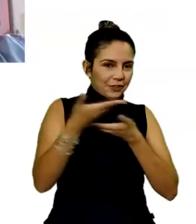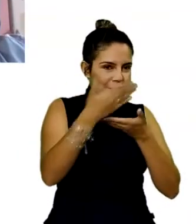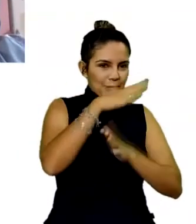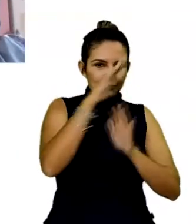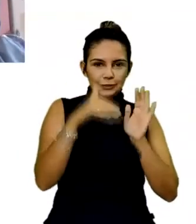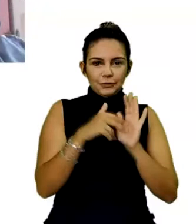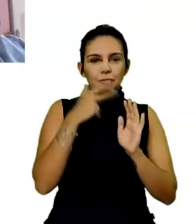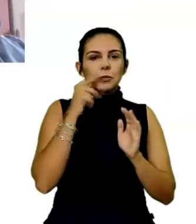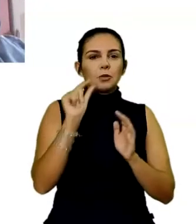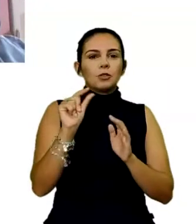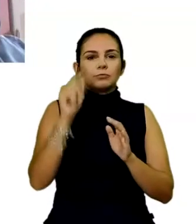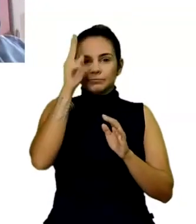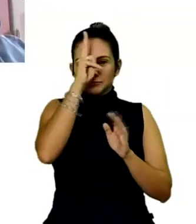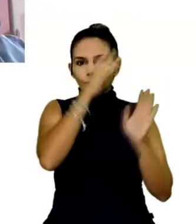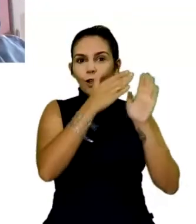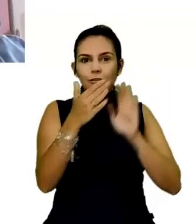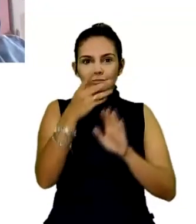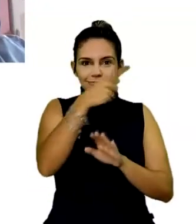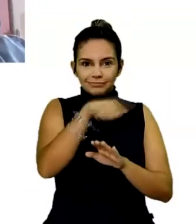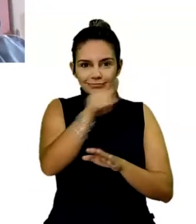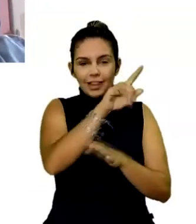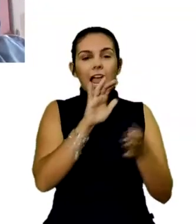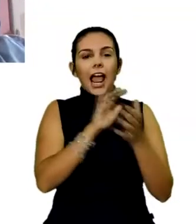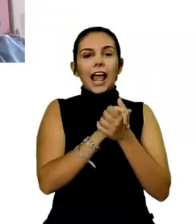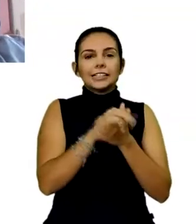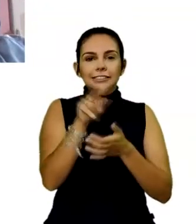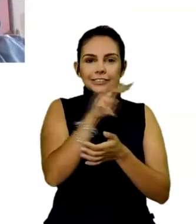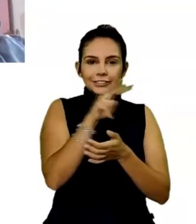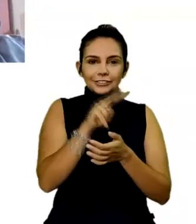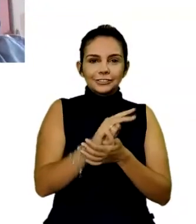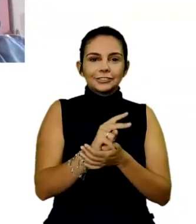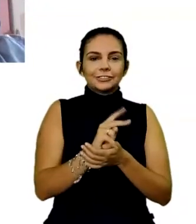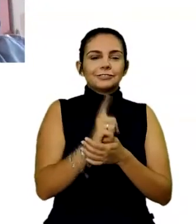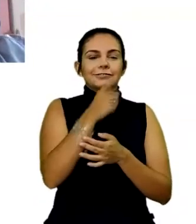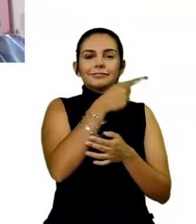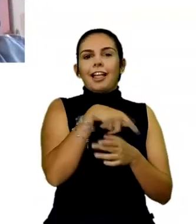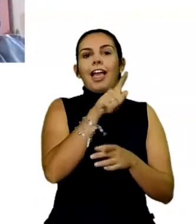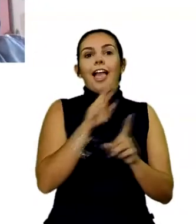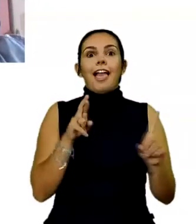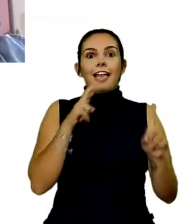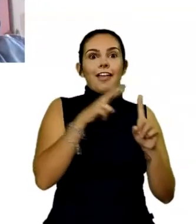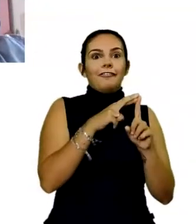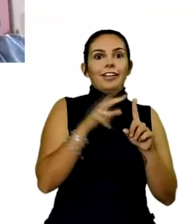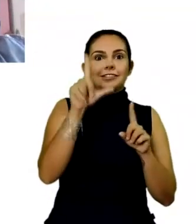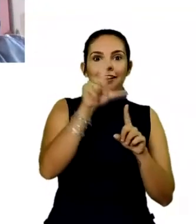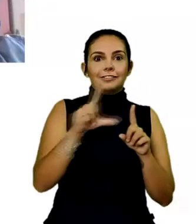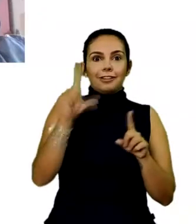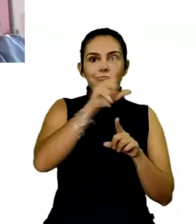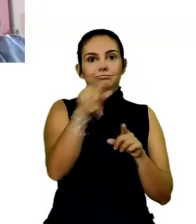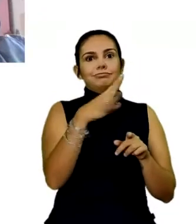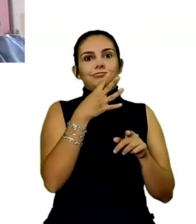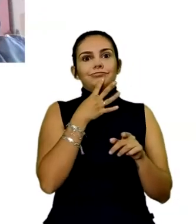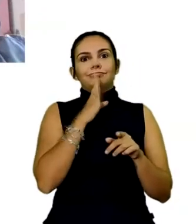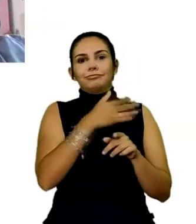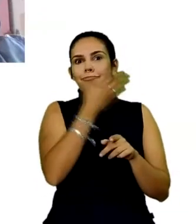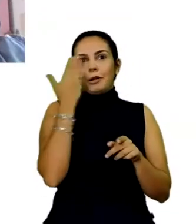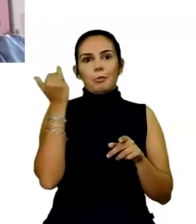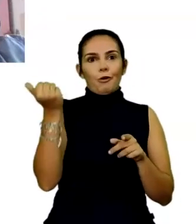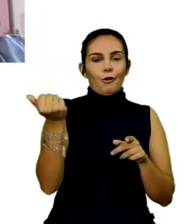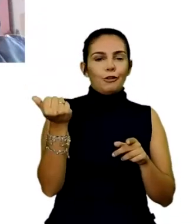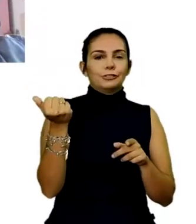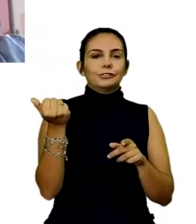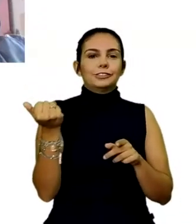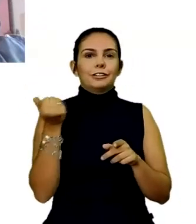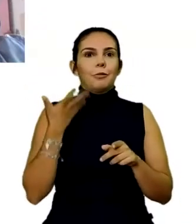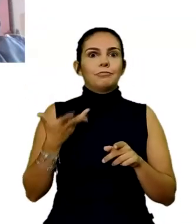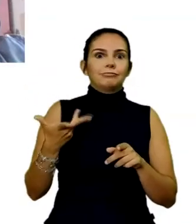Só falando um pouquinho do histórico desse casal, né? Nem precisa, que já são uma referência na literatura brasileira, né? Eles são um fenômeno